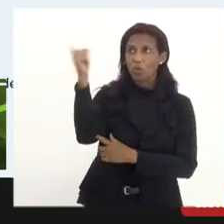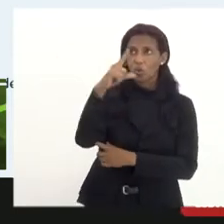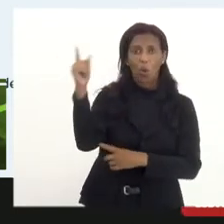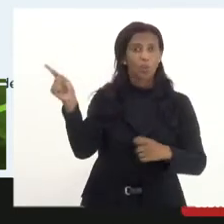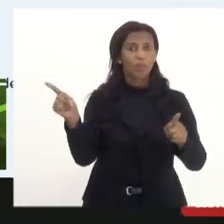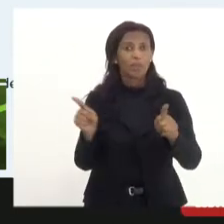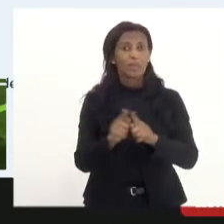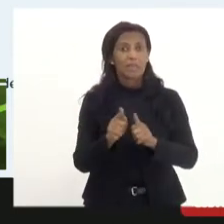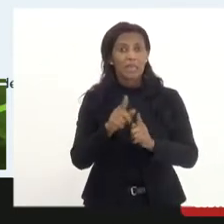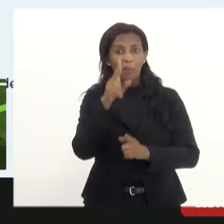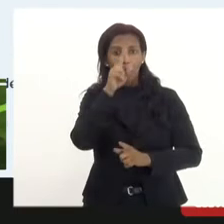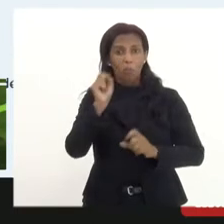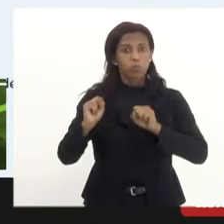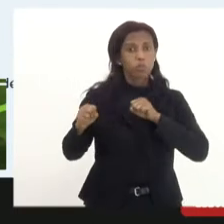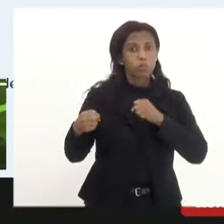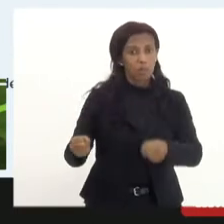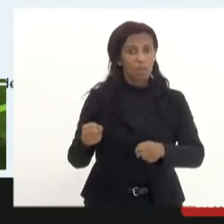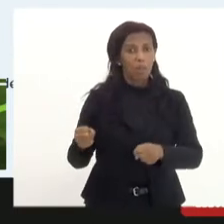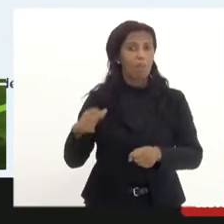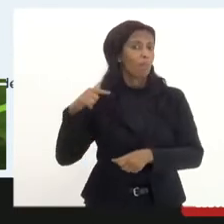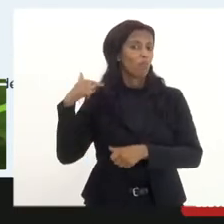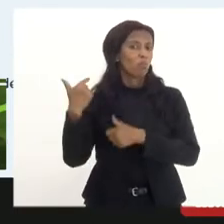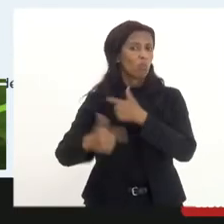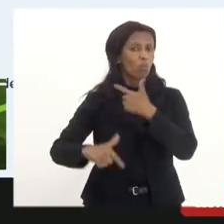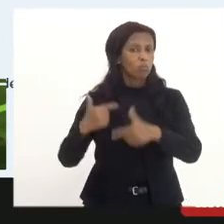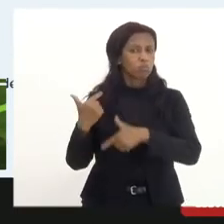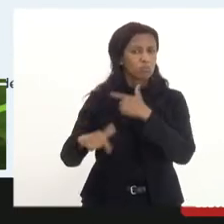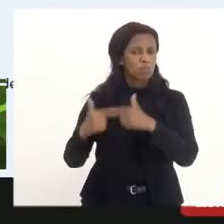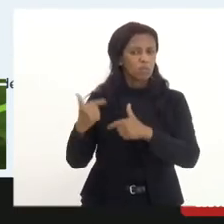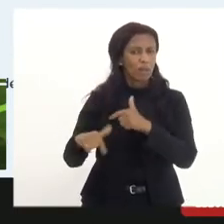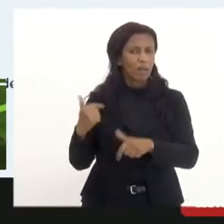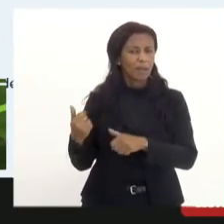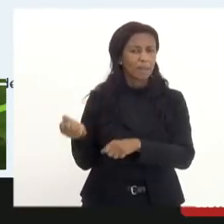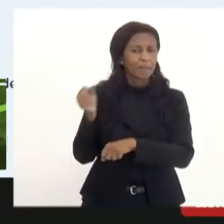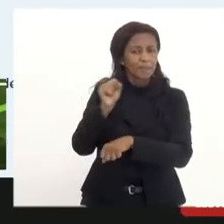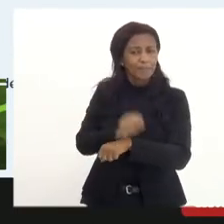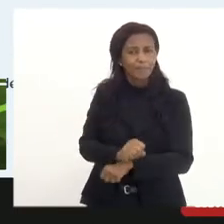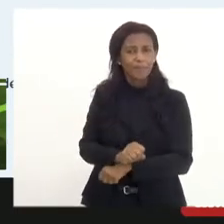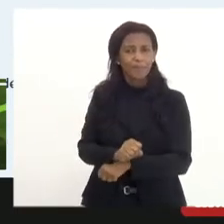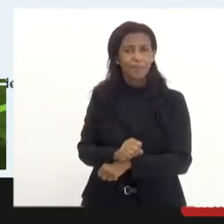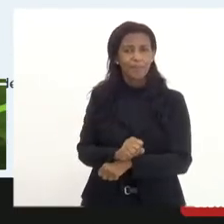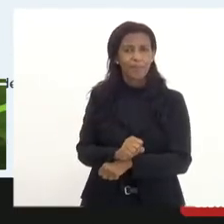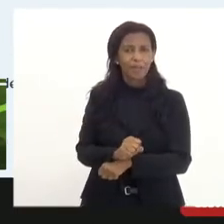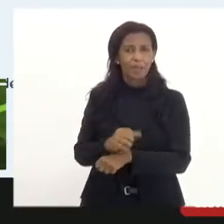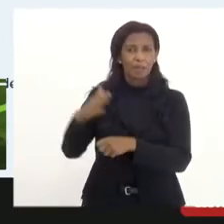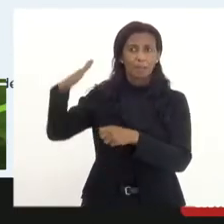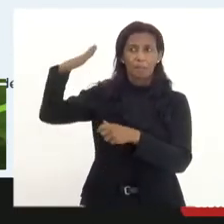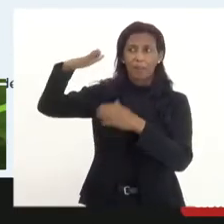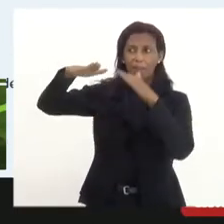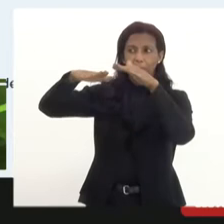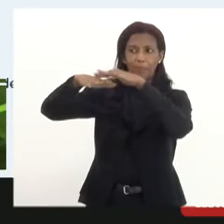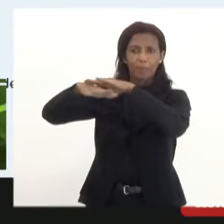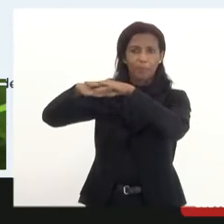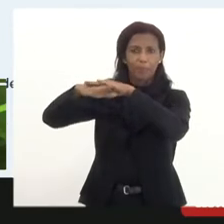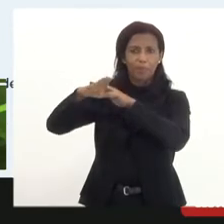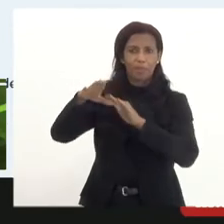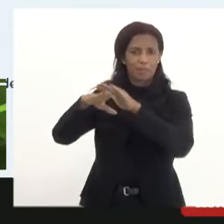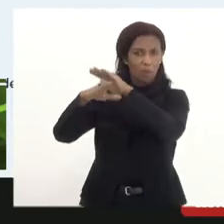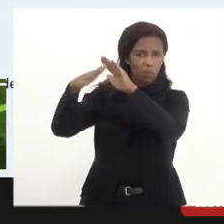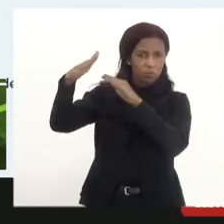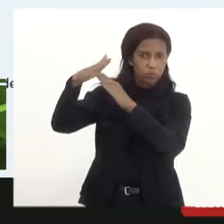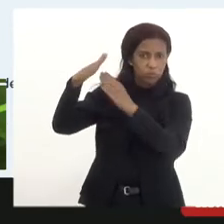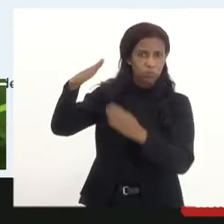também potencial para construir novos mercados com as soluções de neutralizações das emissões de carbono, como a gente já vem falando aí,